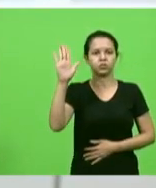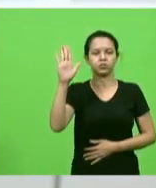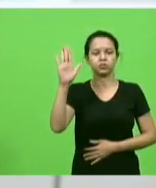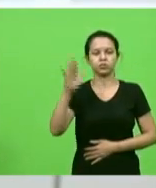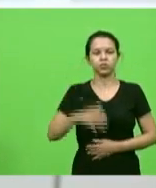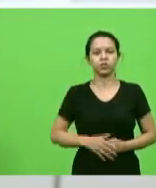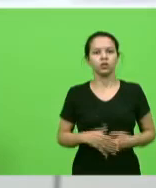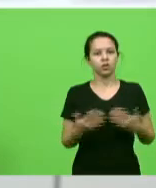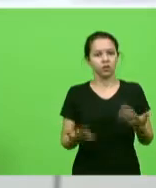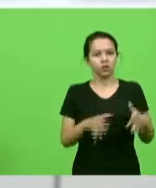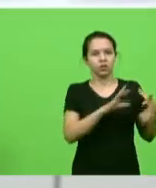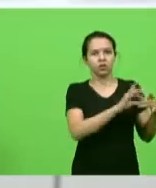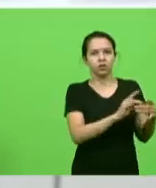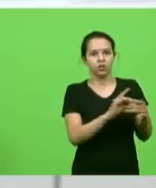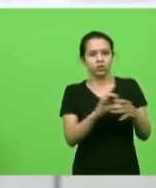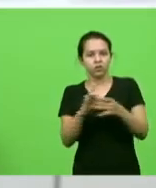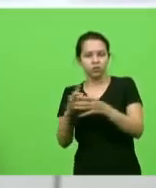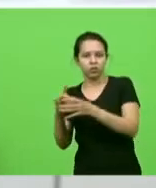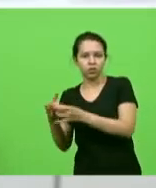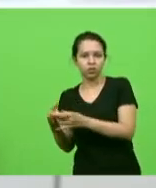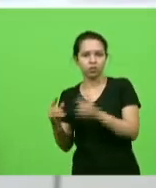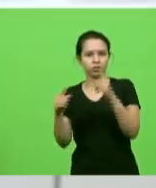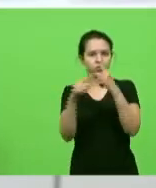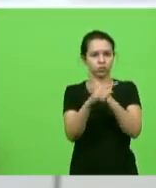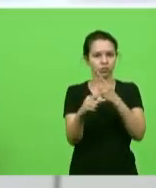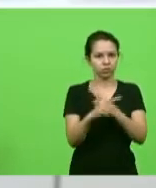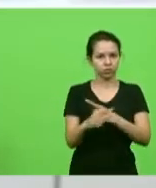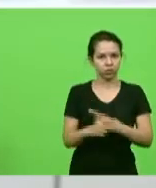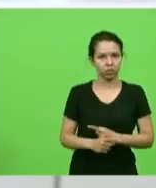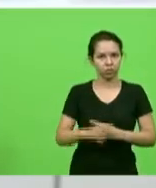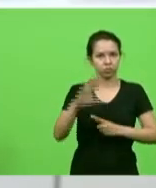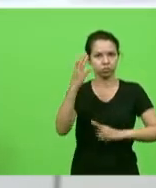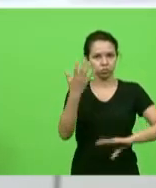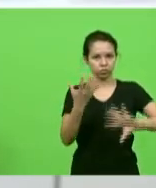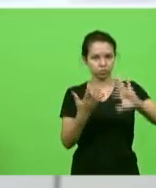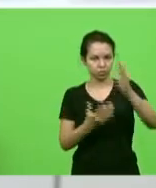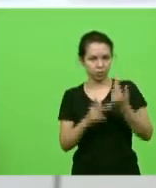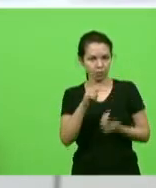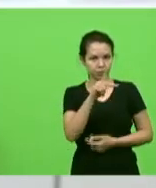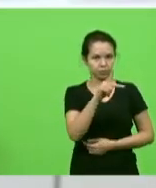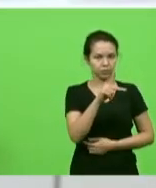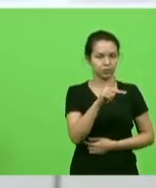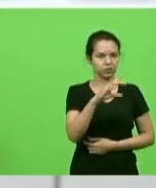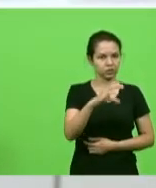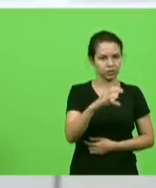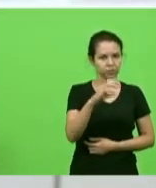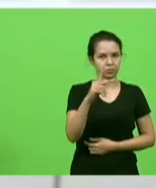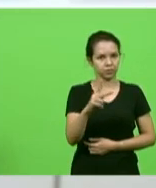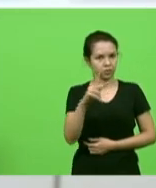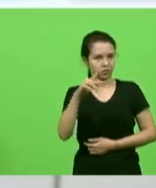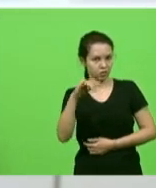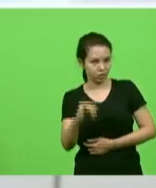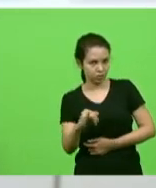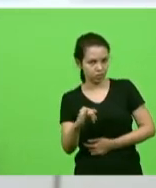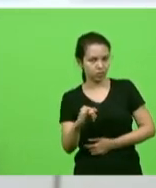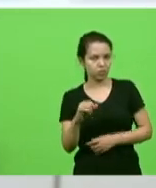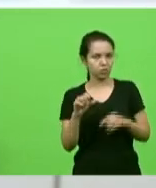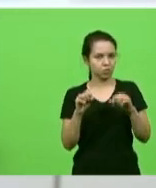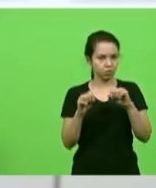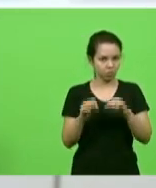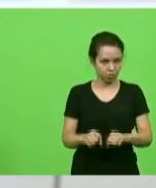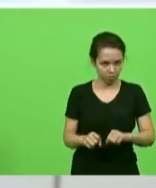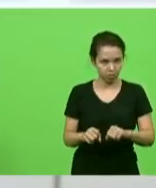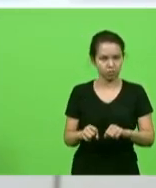contexto O que as distorções dos fatos perante a CPI possam ser consideradas condutas repreensíveis